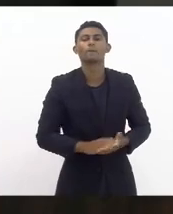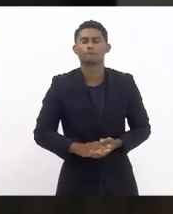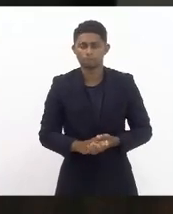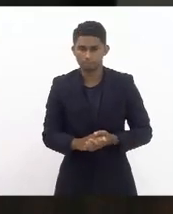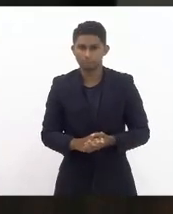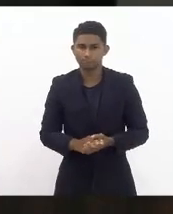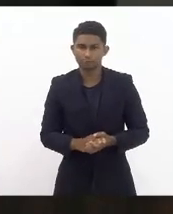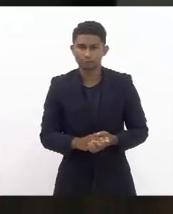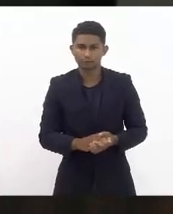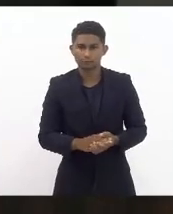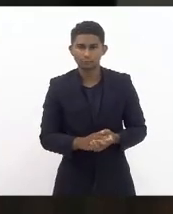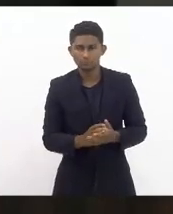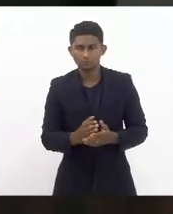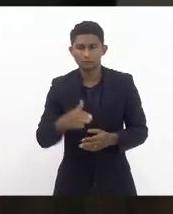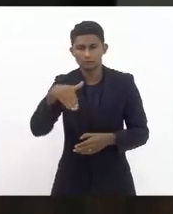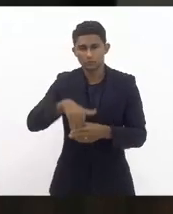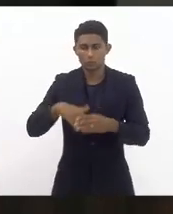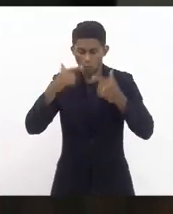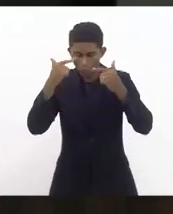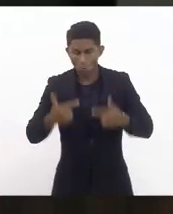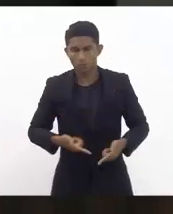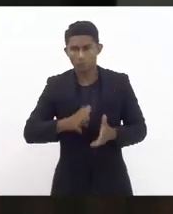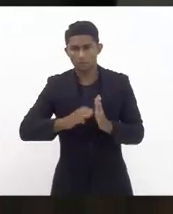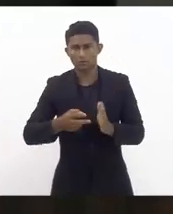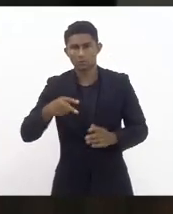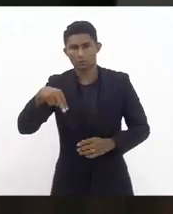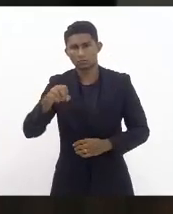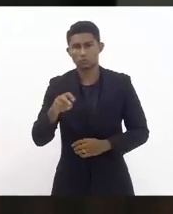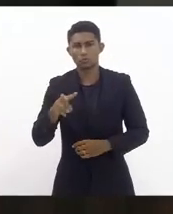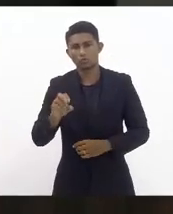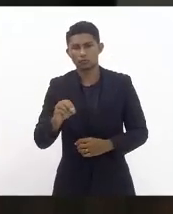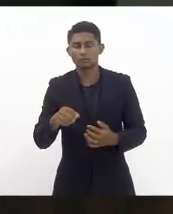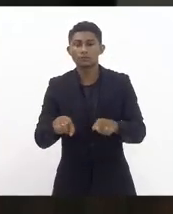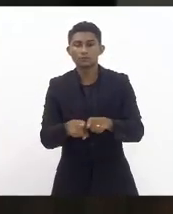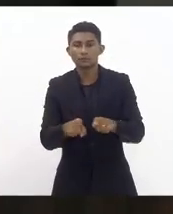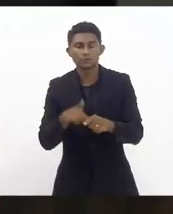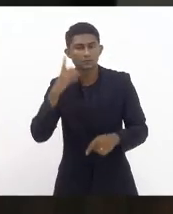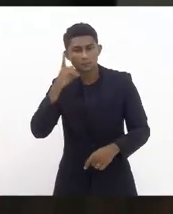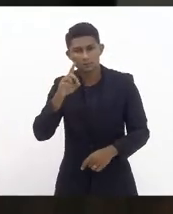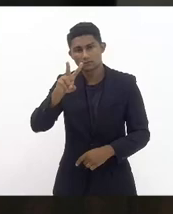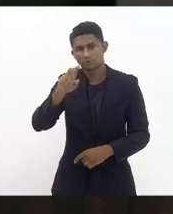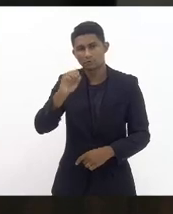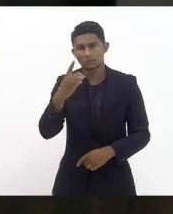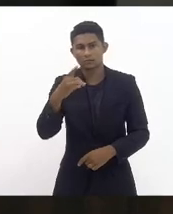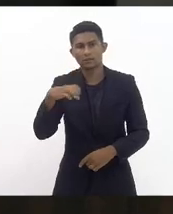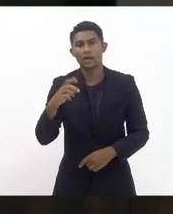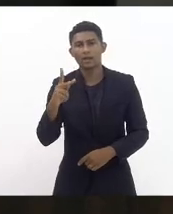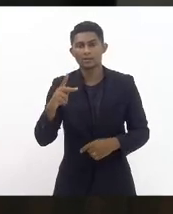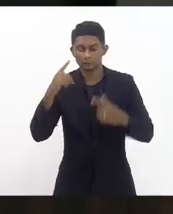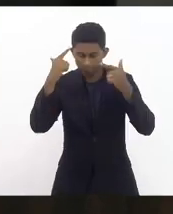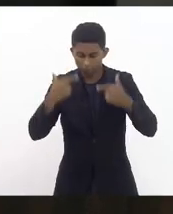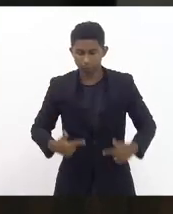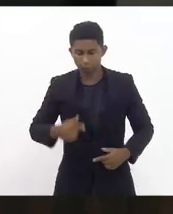promulgação, com voto pela abstenção do novo. Abstenção. Abstenção, deputado Valdec Carneiro.